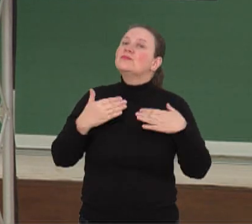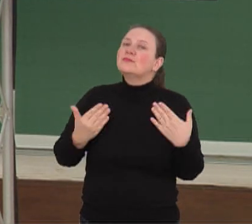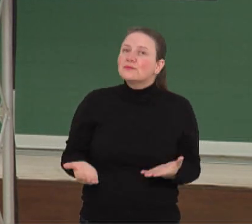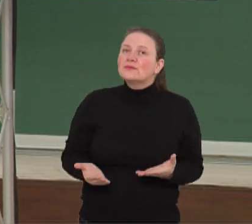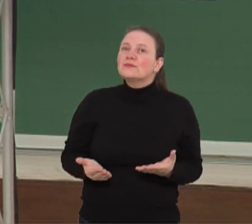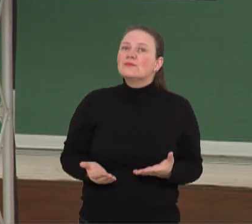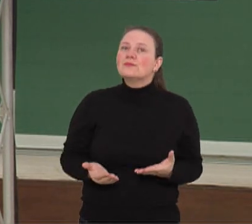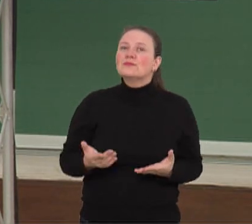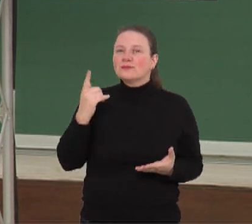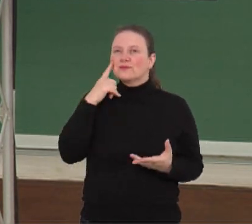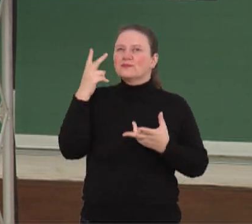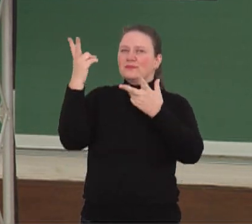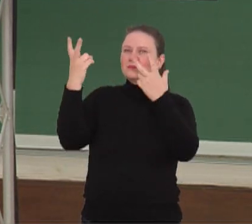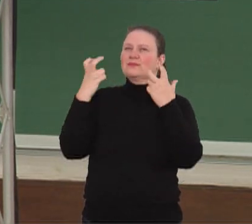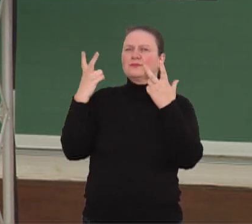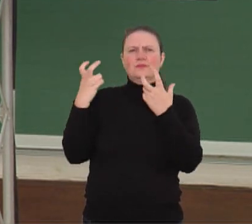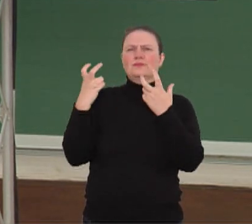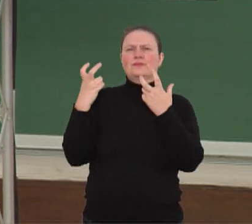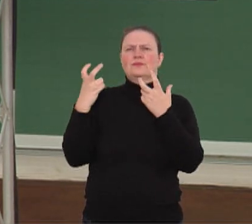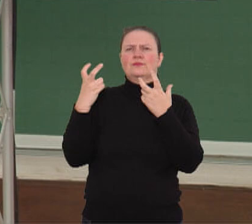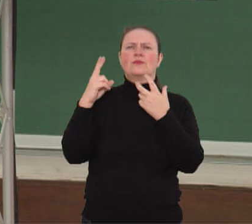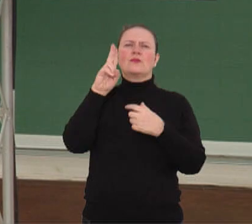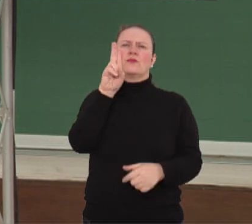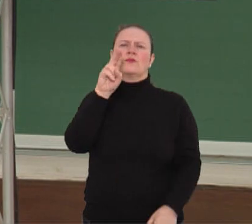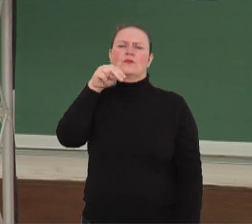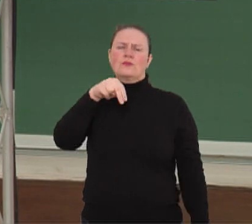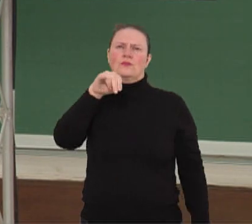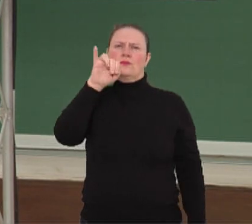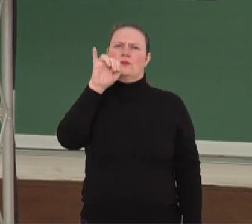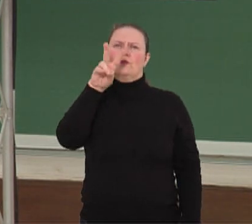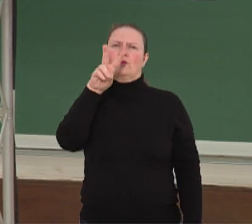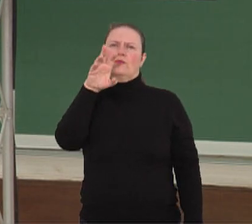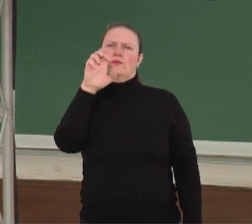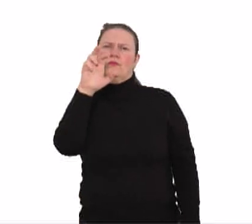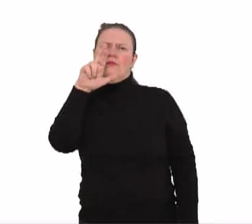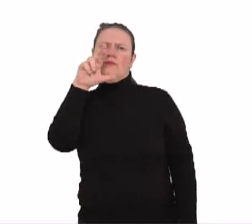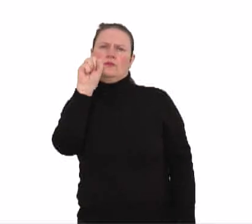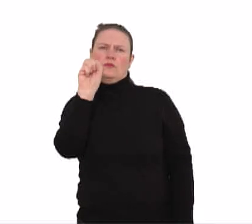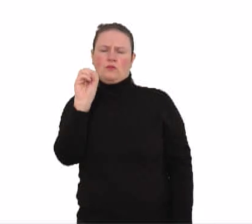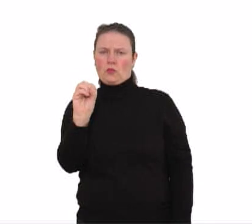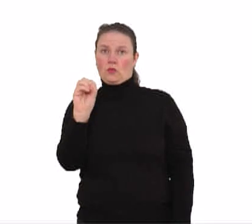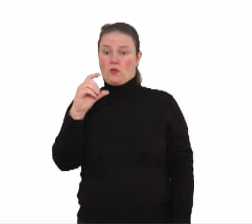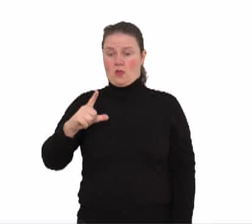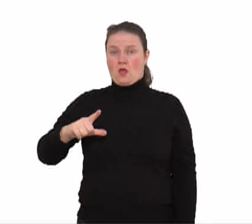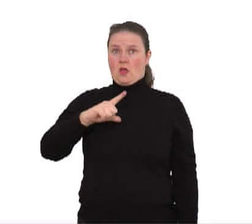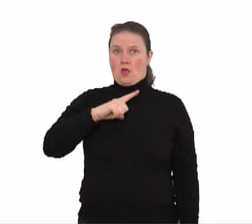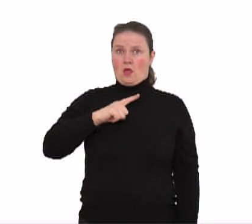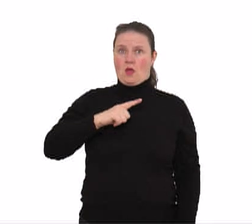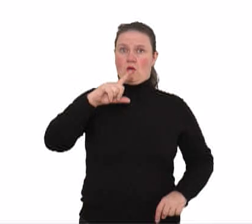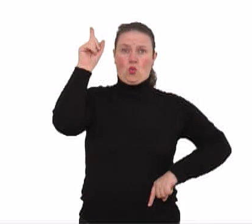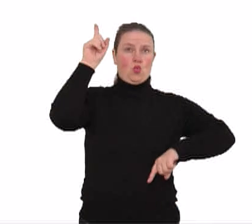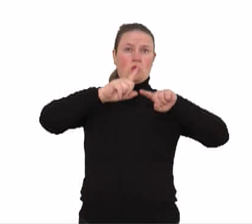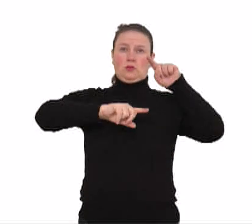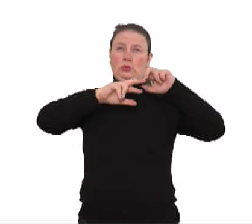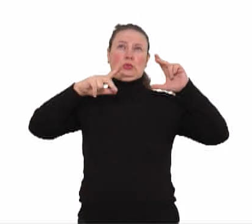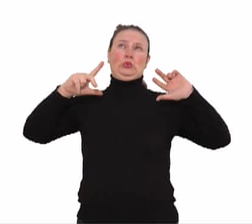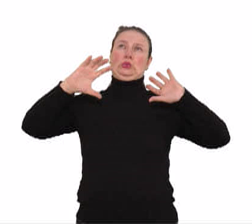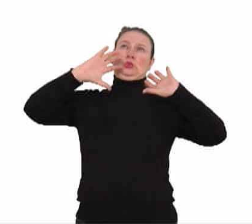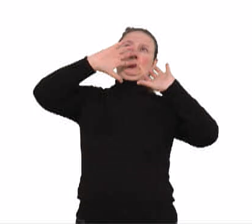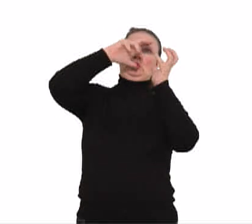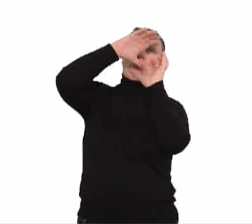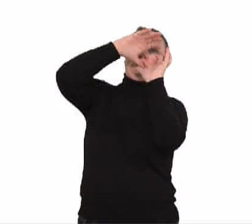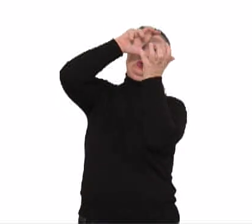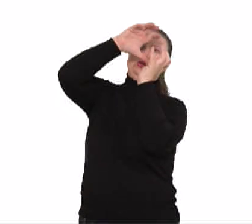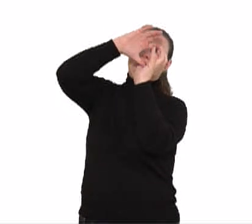que eu falei para vocês, estamos enxergando o universo. O que é o universo? É tudo que existe fisicamente. A soma do espaço e do